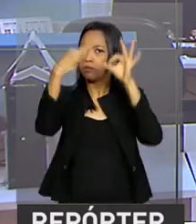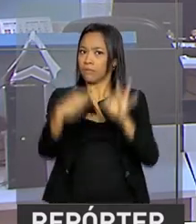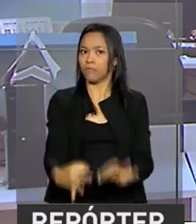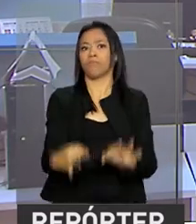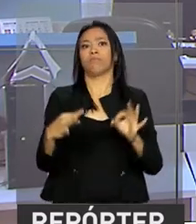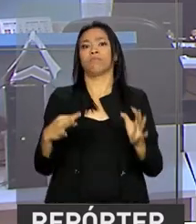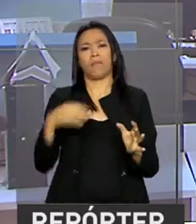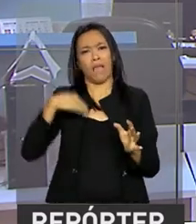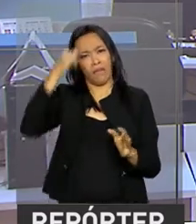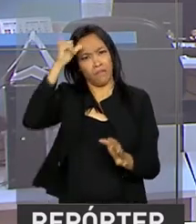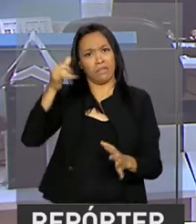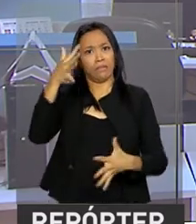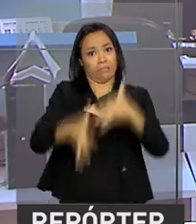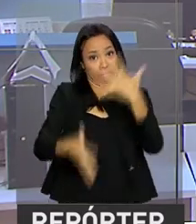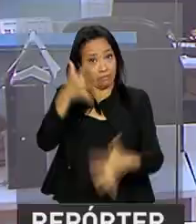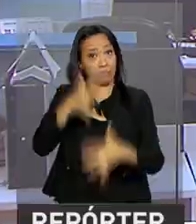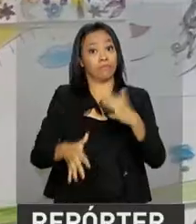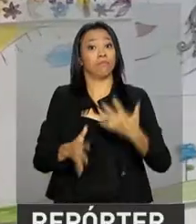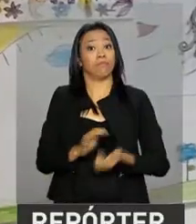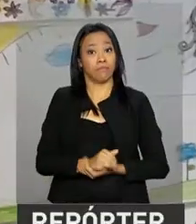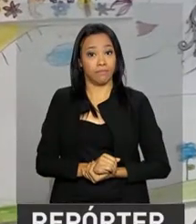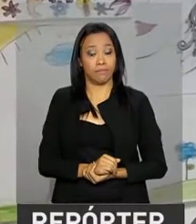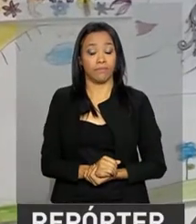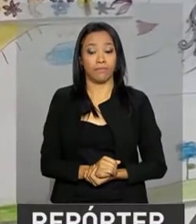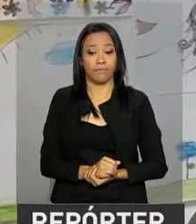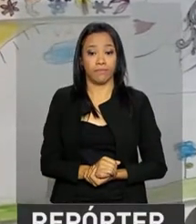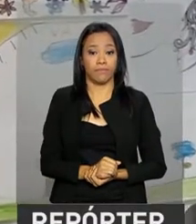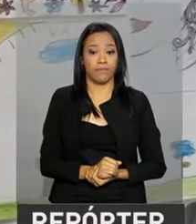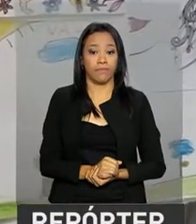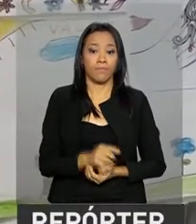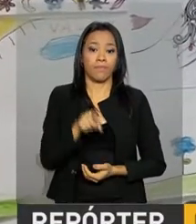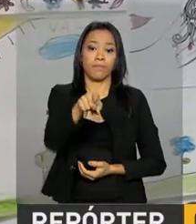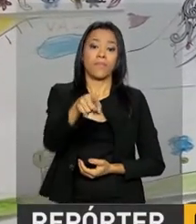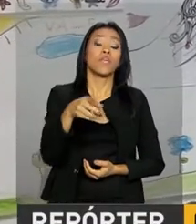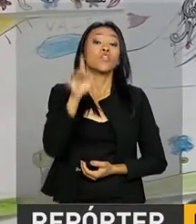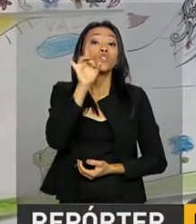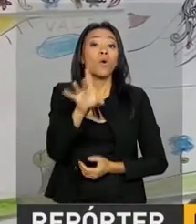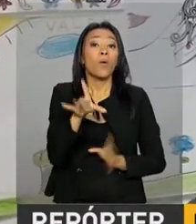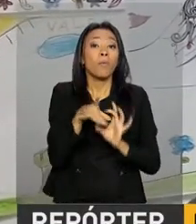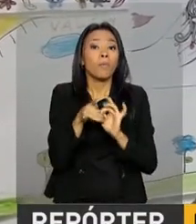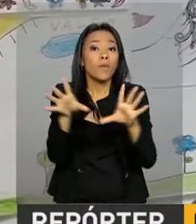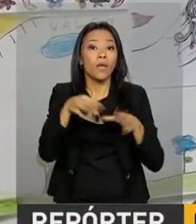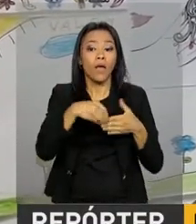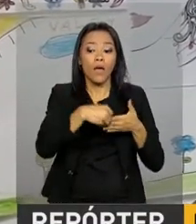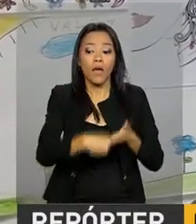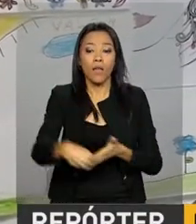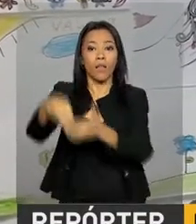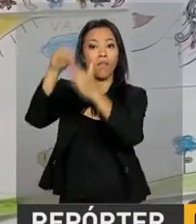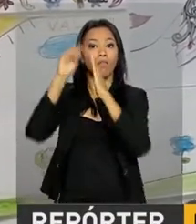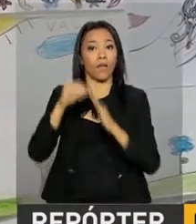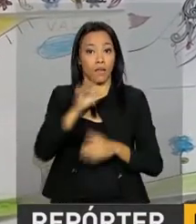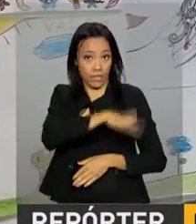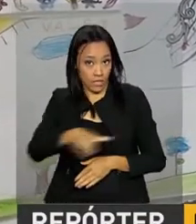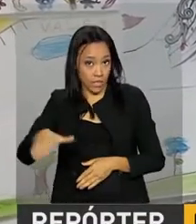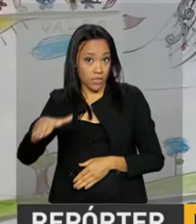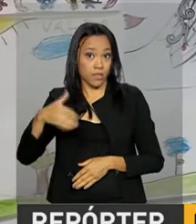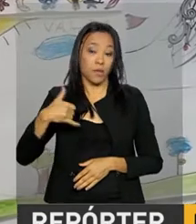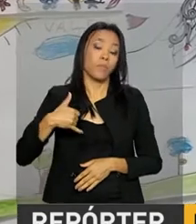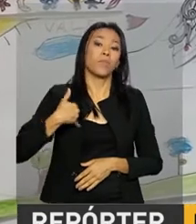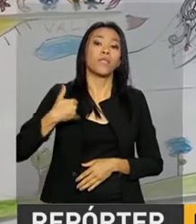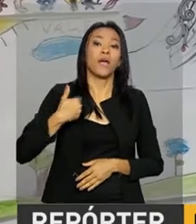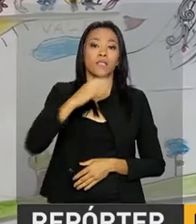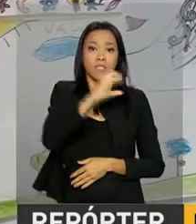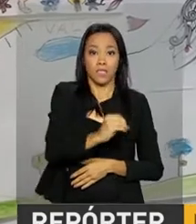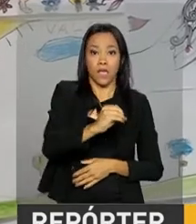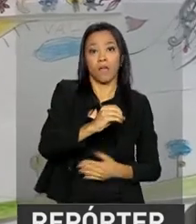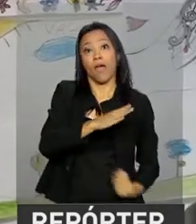para evitar transtornos. A autorização só é necessária para a criança, ou seja, aquela de 0 a 11